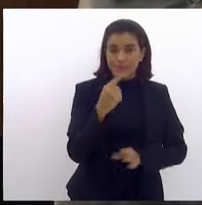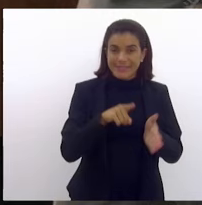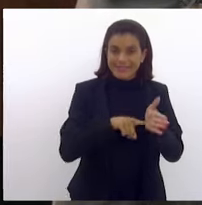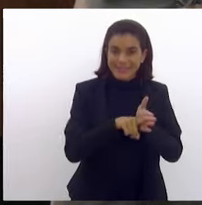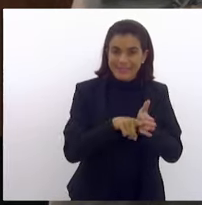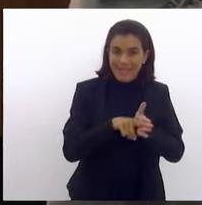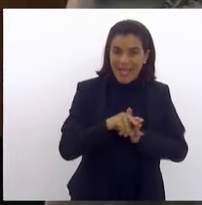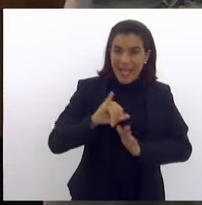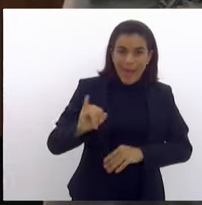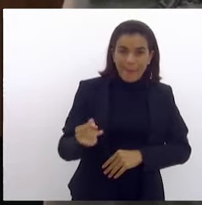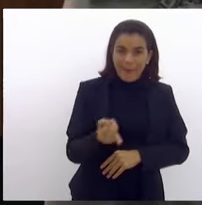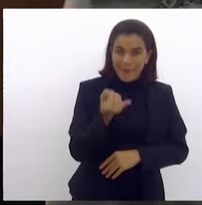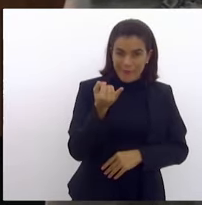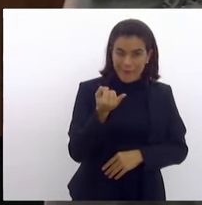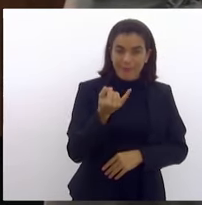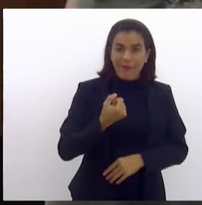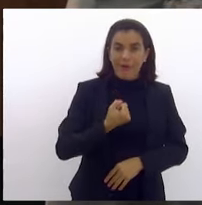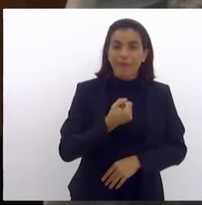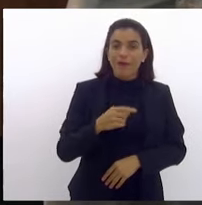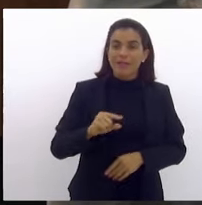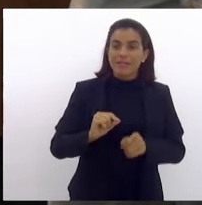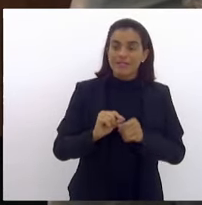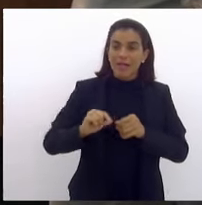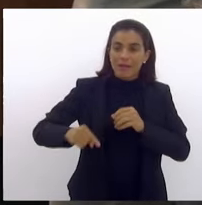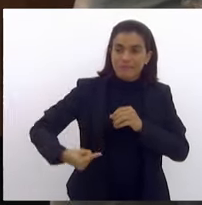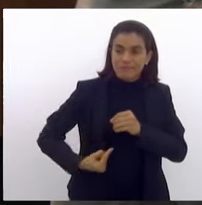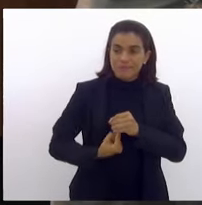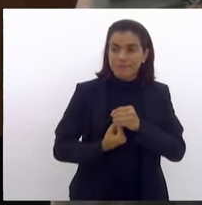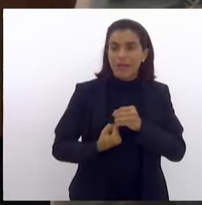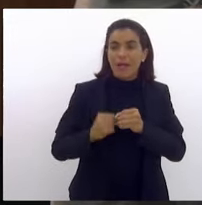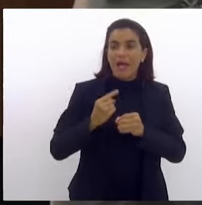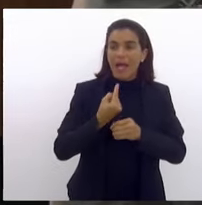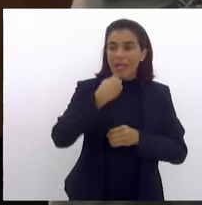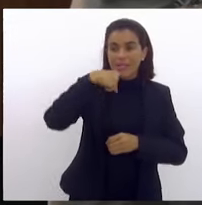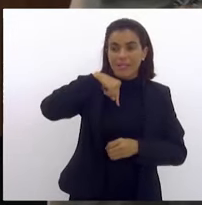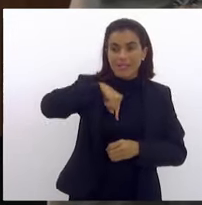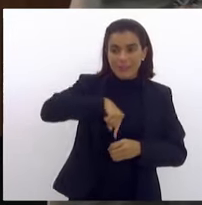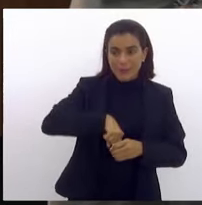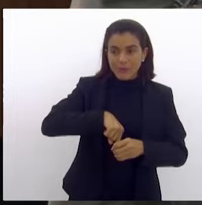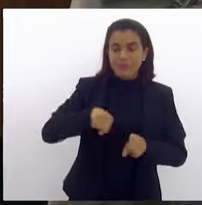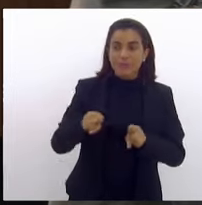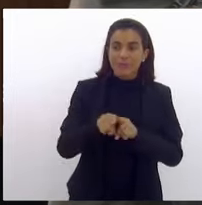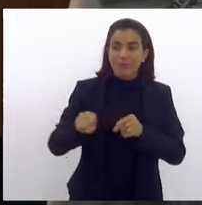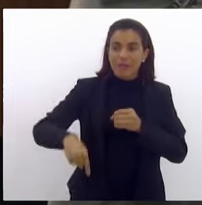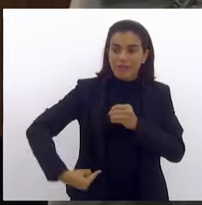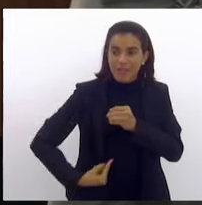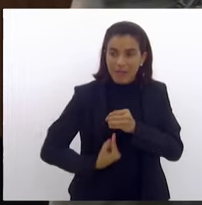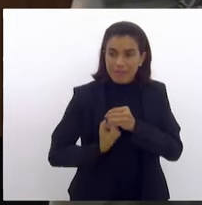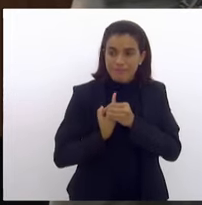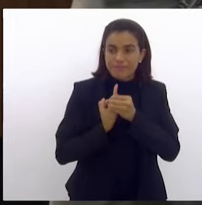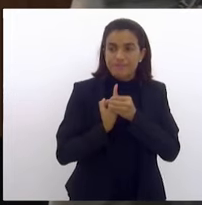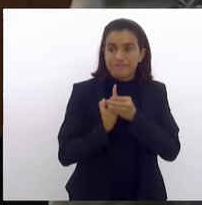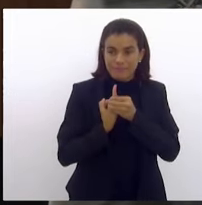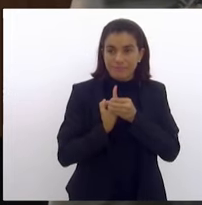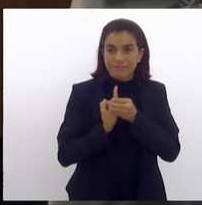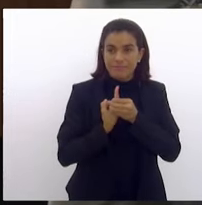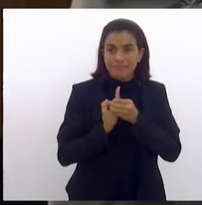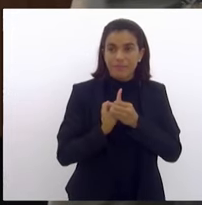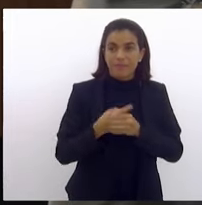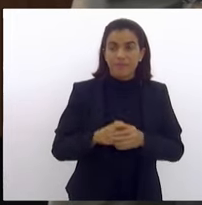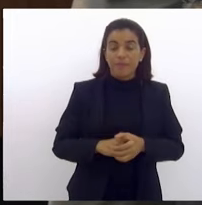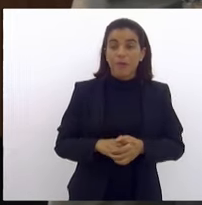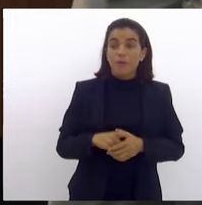aproveita-se quando se faz a endoscopia e faz-se junto a colonoscopia.